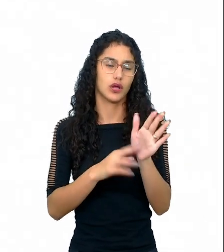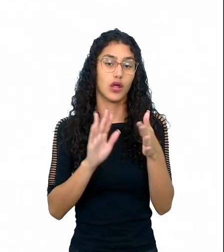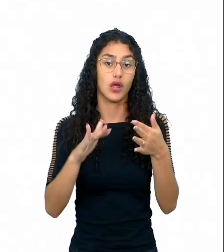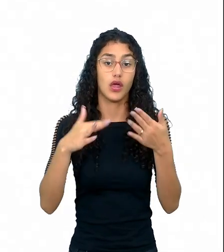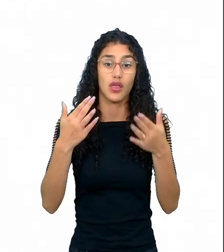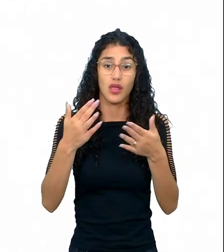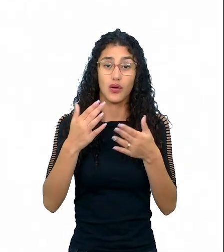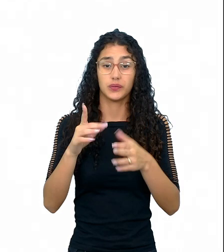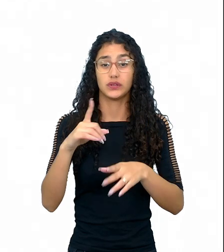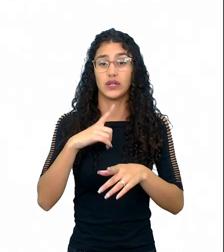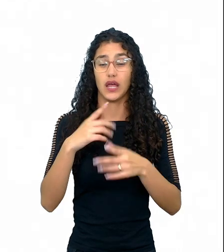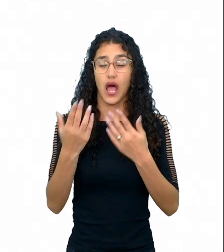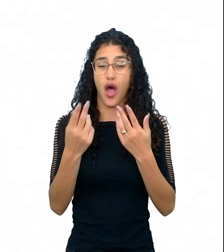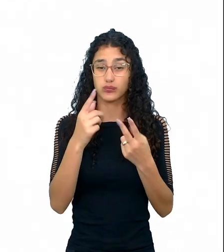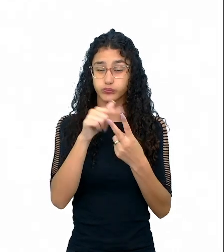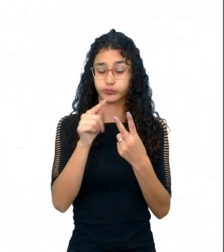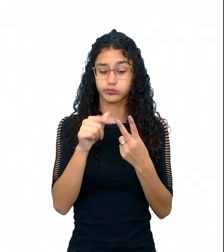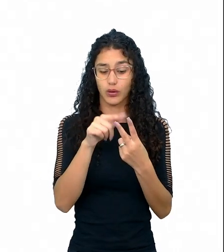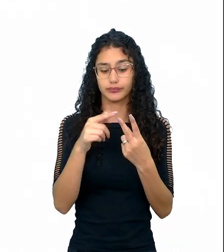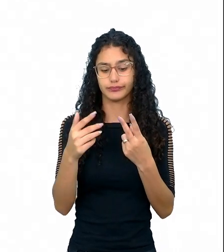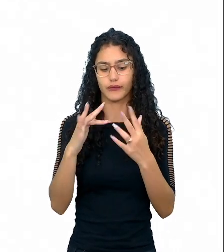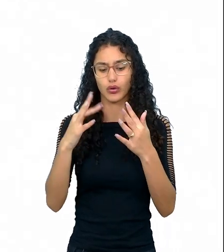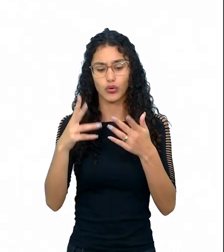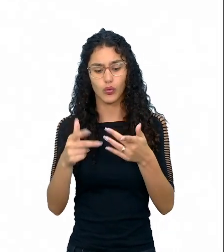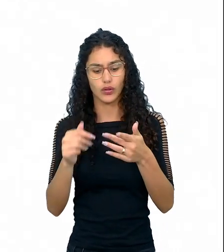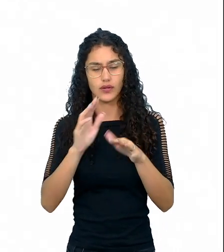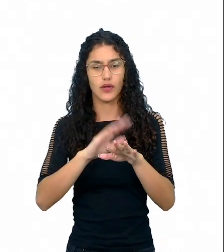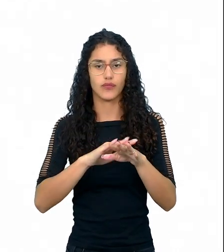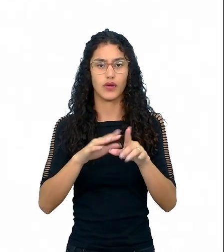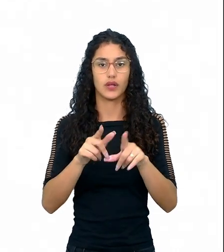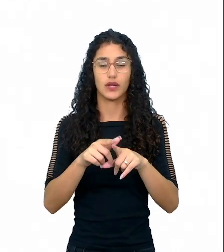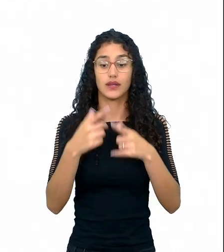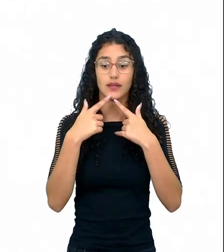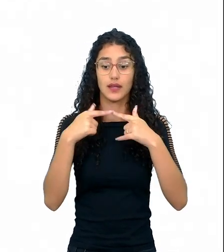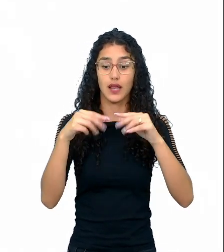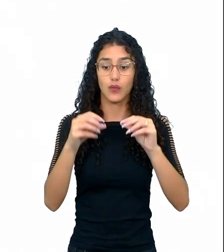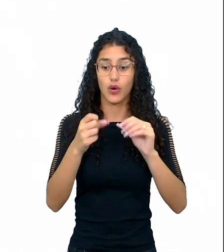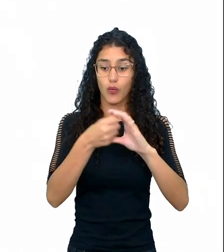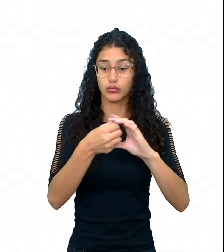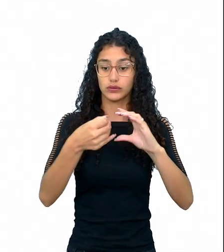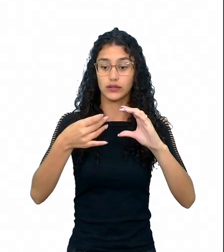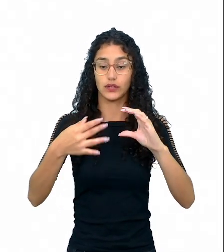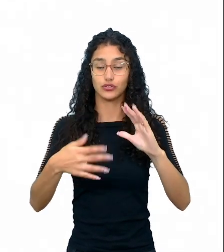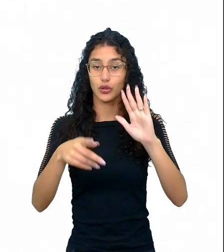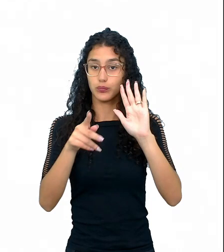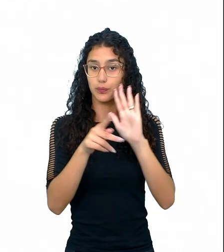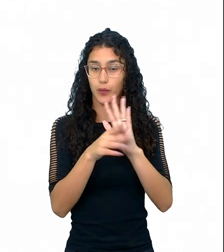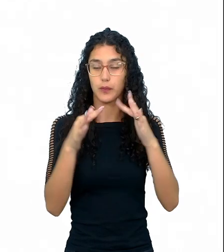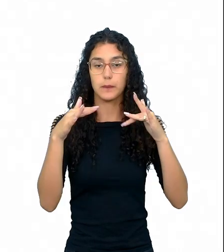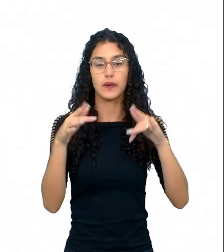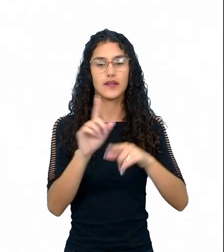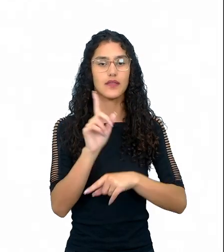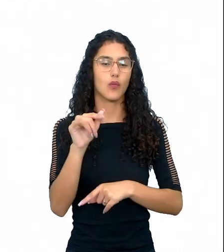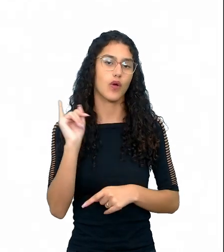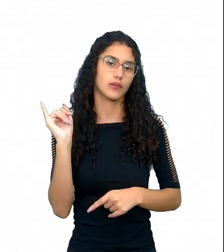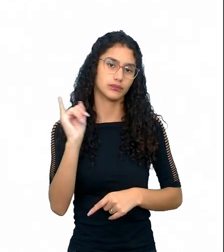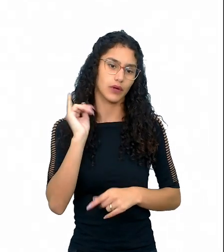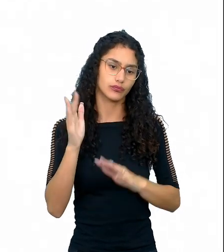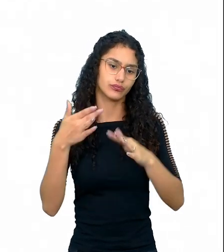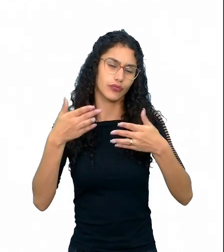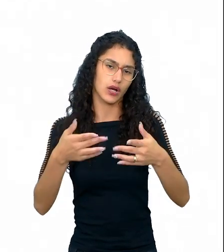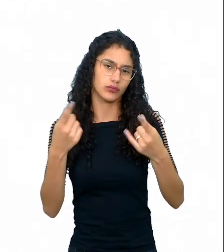em síntese, ambas são práticas e usos da língua com características próprias, mas não necessariamente